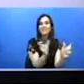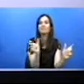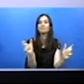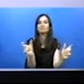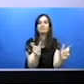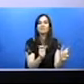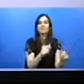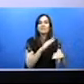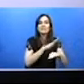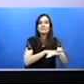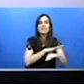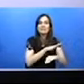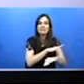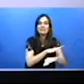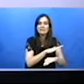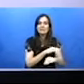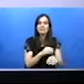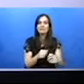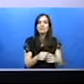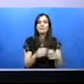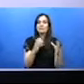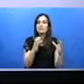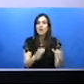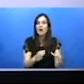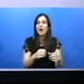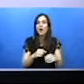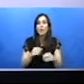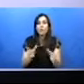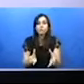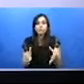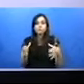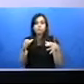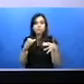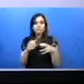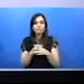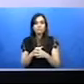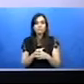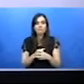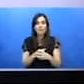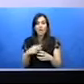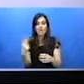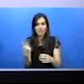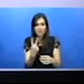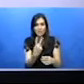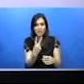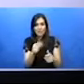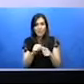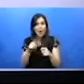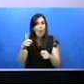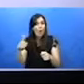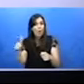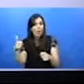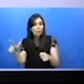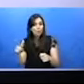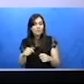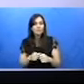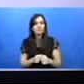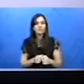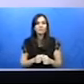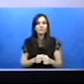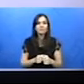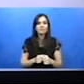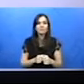pote, bolo e laço. Destas duas palavrinhas, nós vamos construir outra, que é o